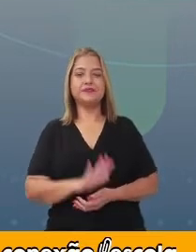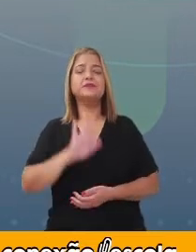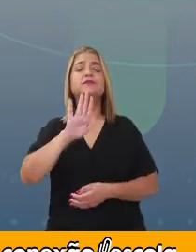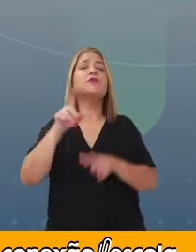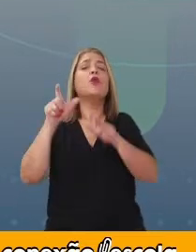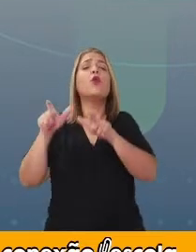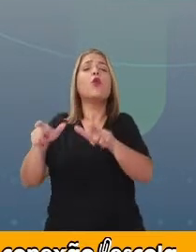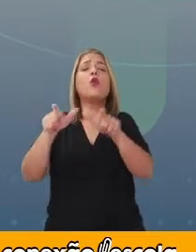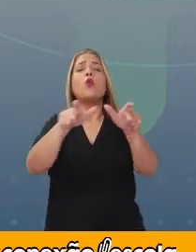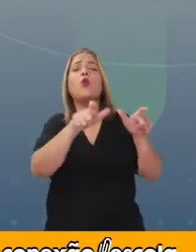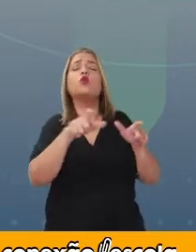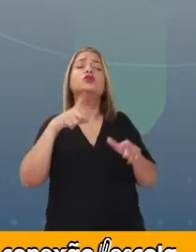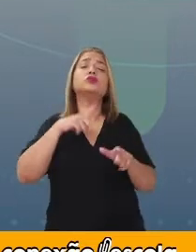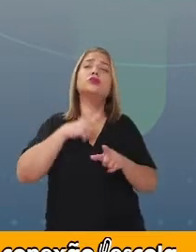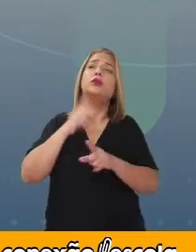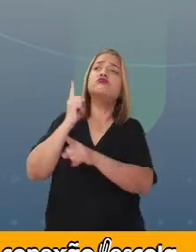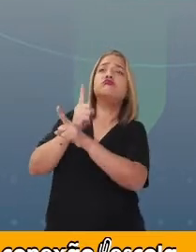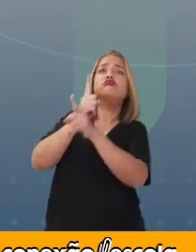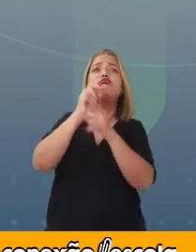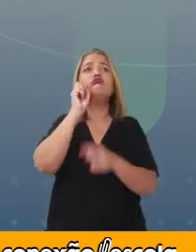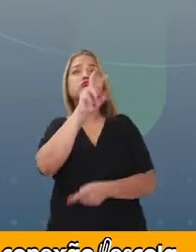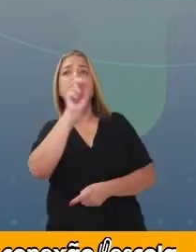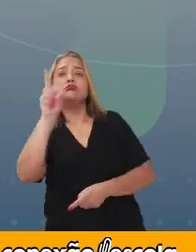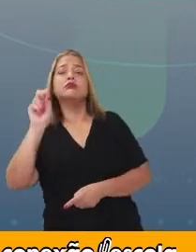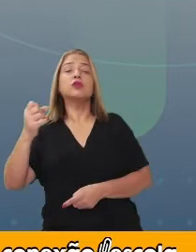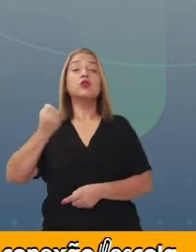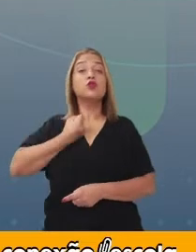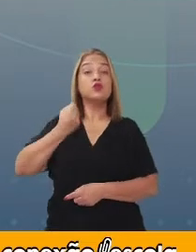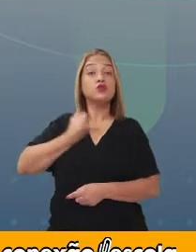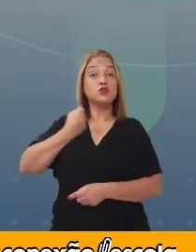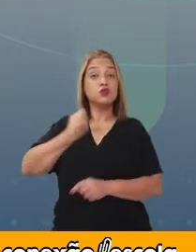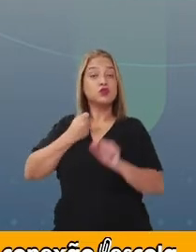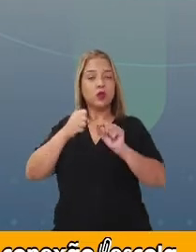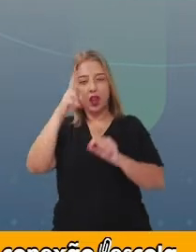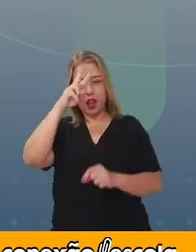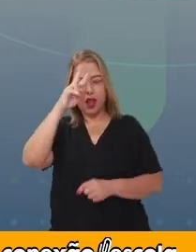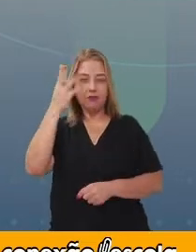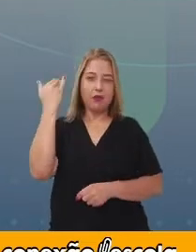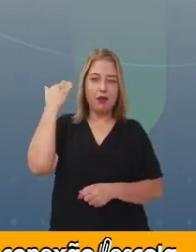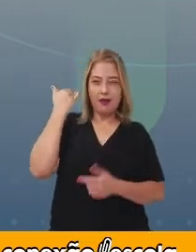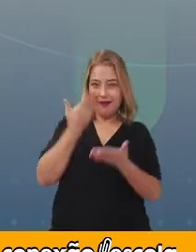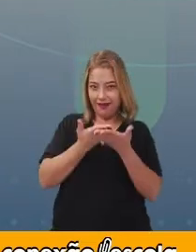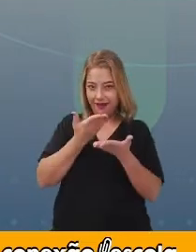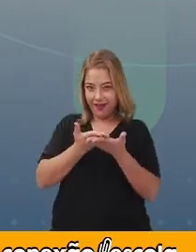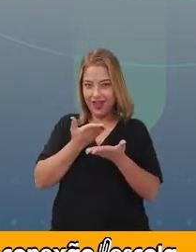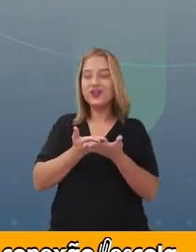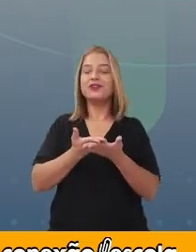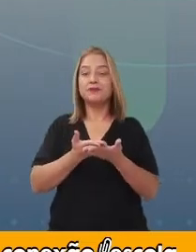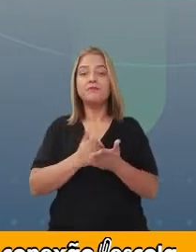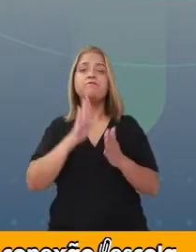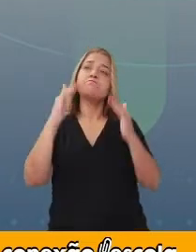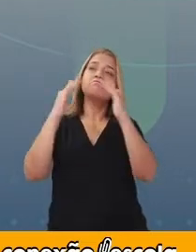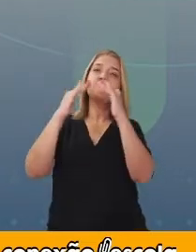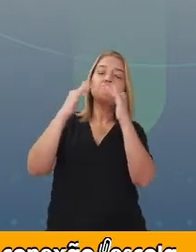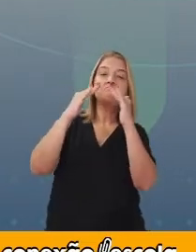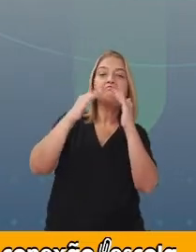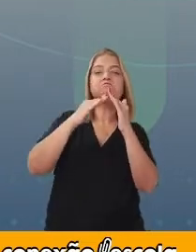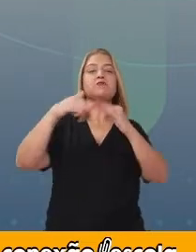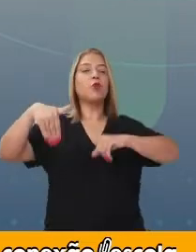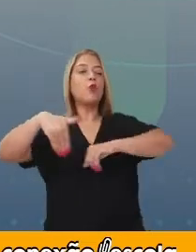Onde encontramos os números? Nós já falamos sobre isso nas aulas passadas. Em casa,